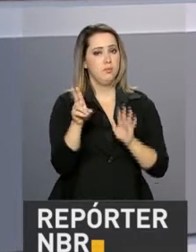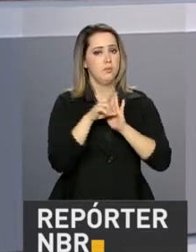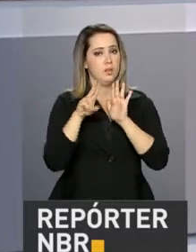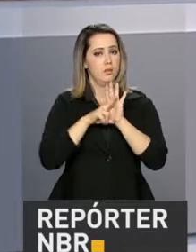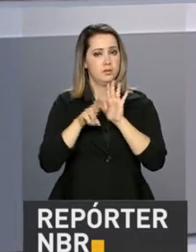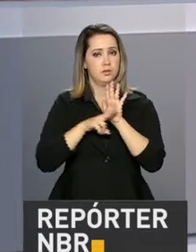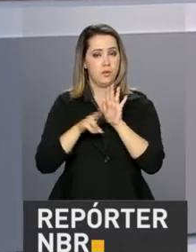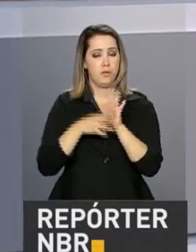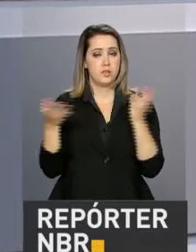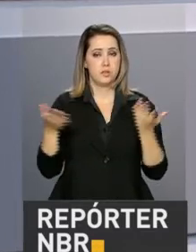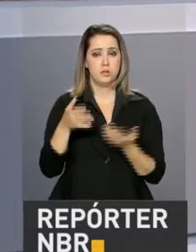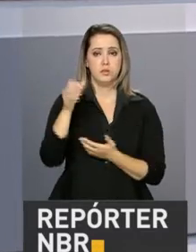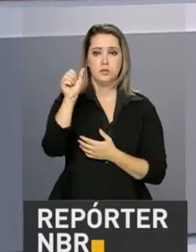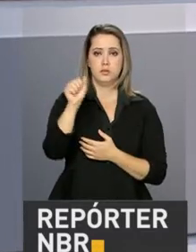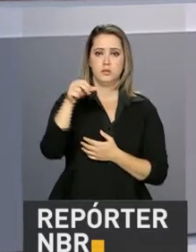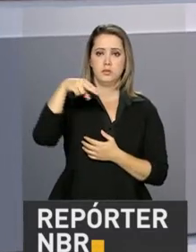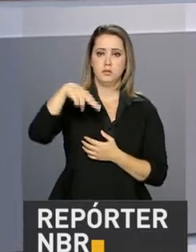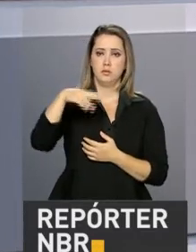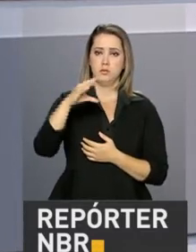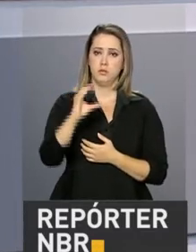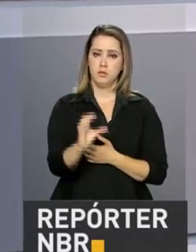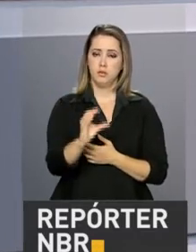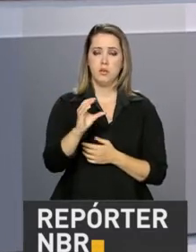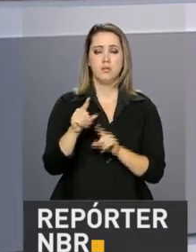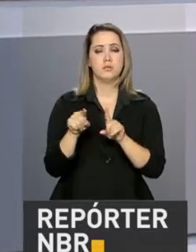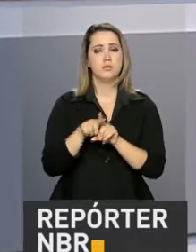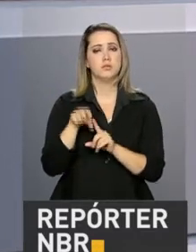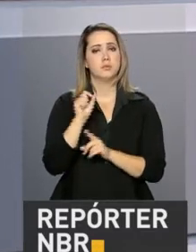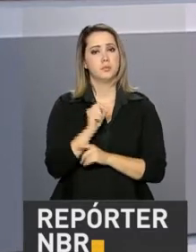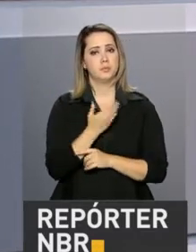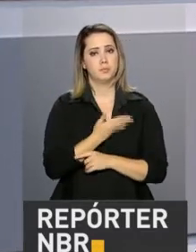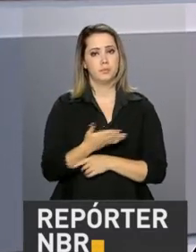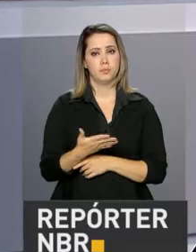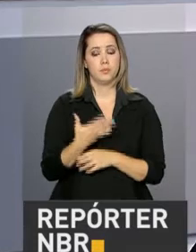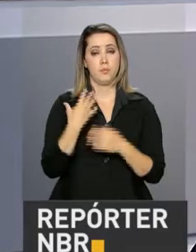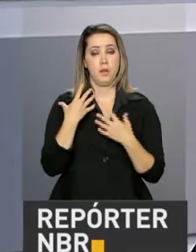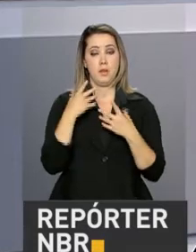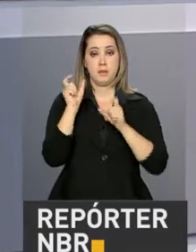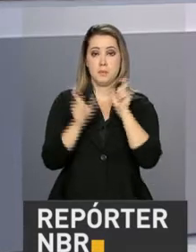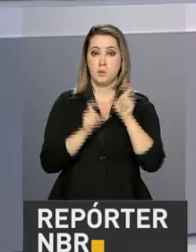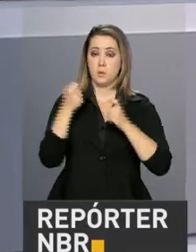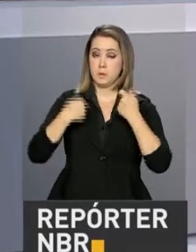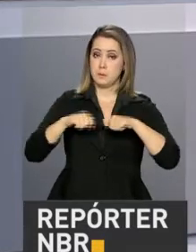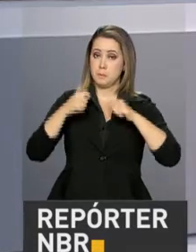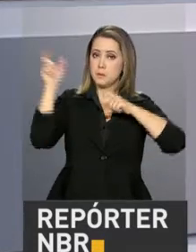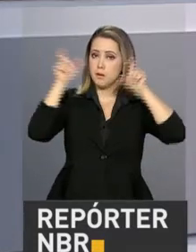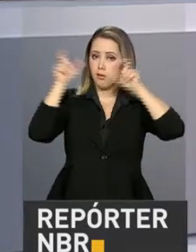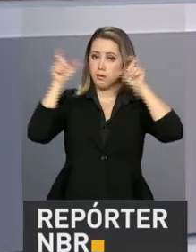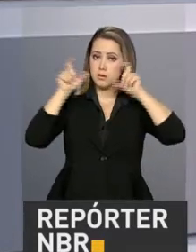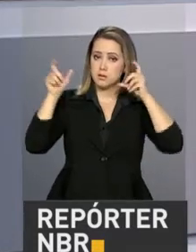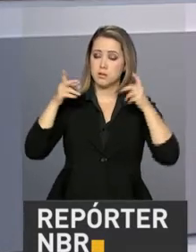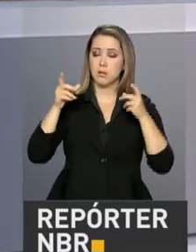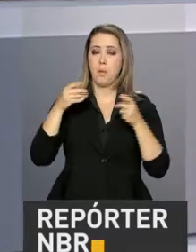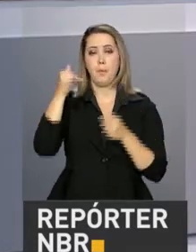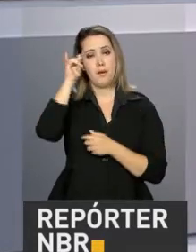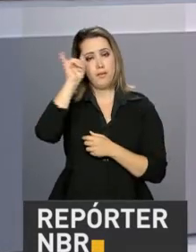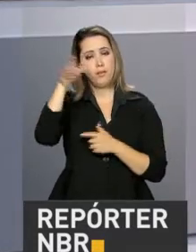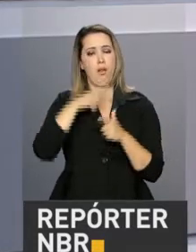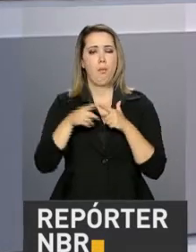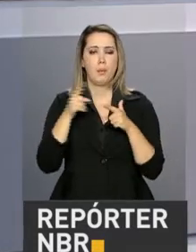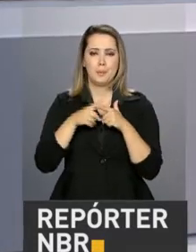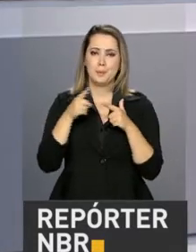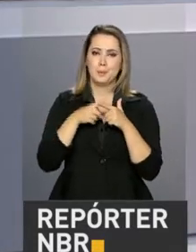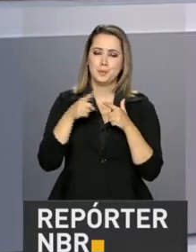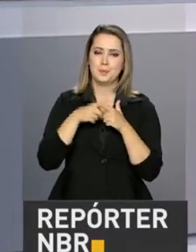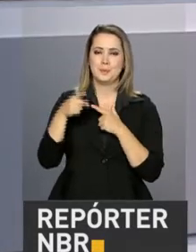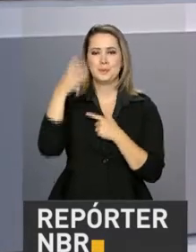regras definidas pela Agência Nacional de Aviação Civil, a ANAC. Os passageiros precisam ficar atentos para evitar contratempos